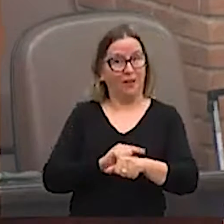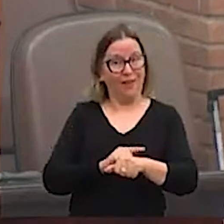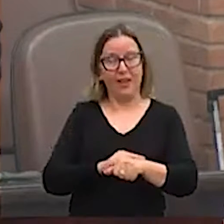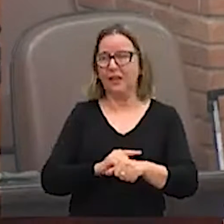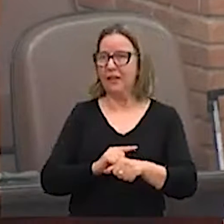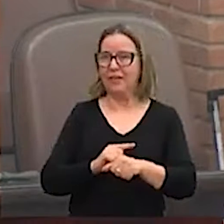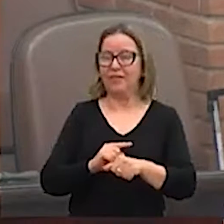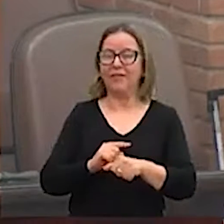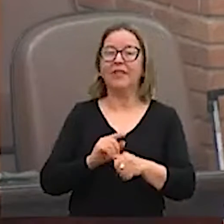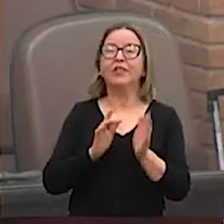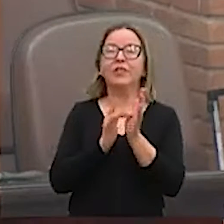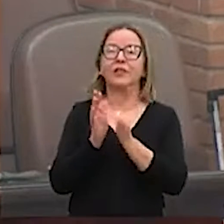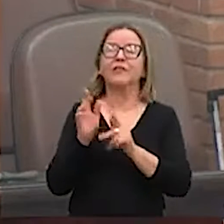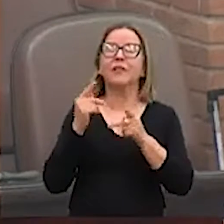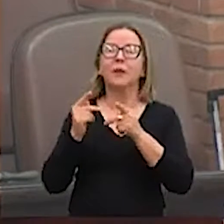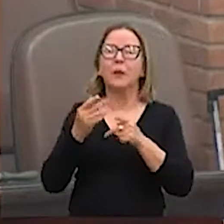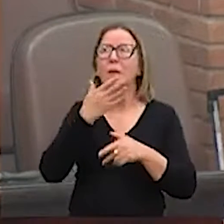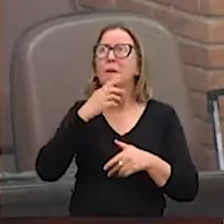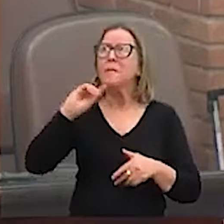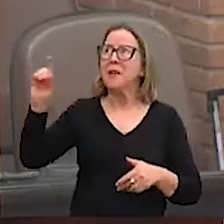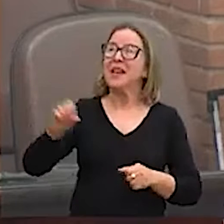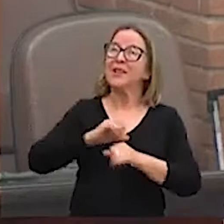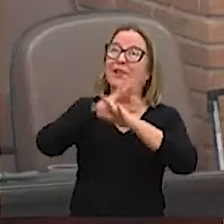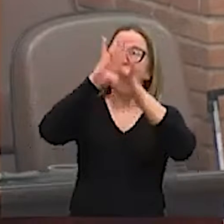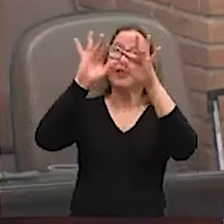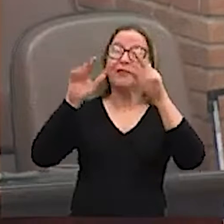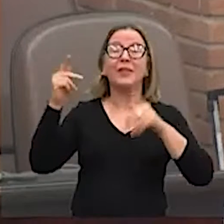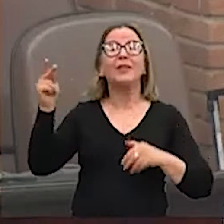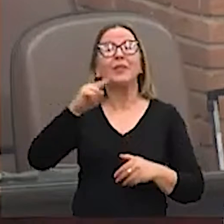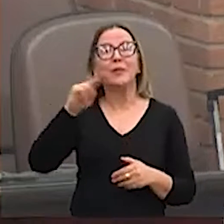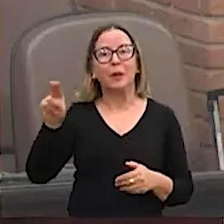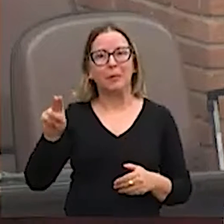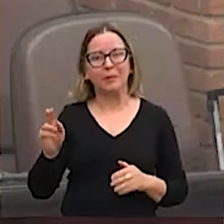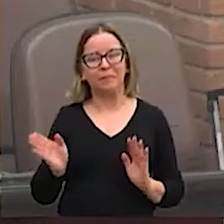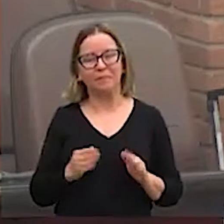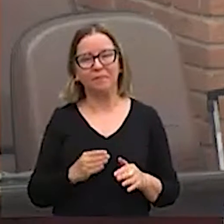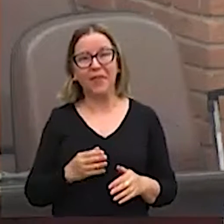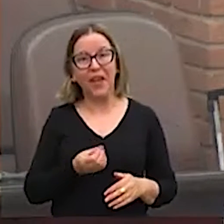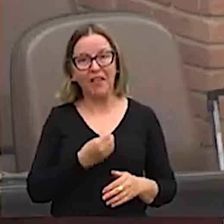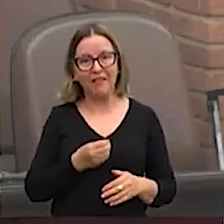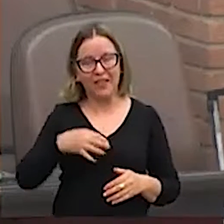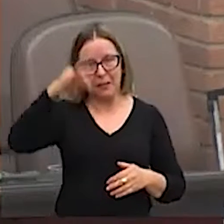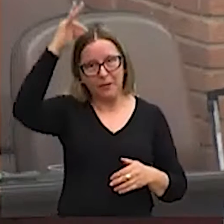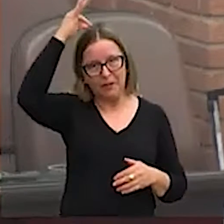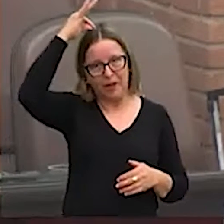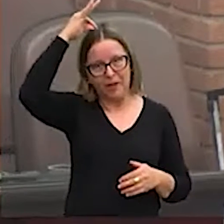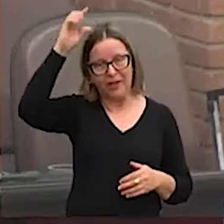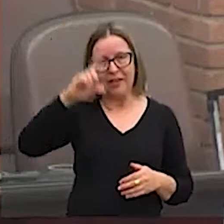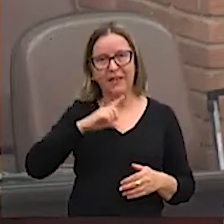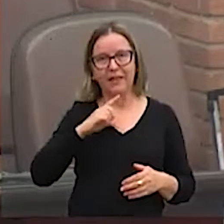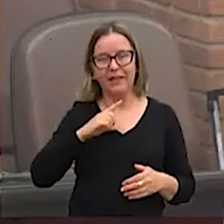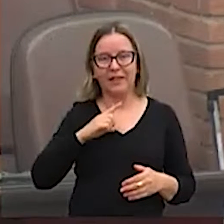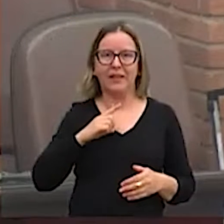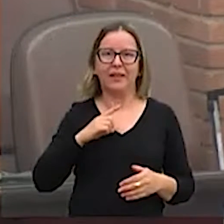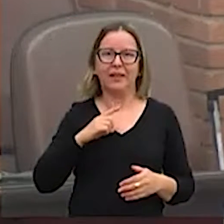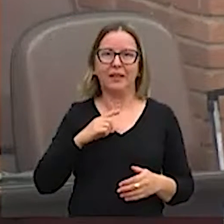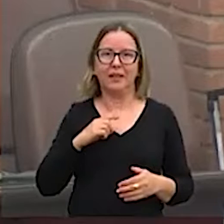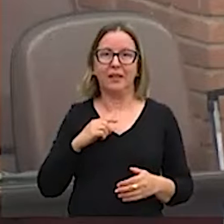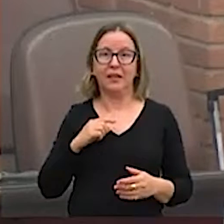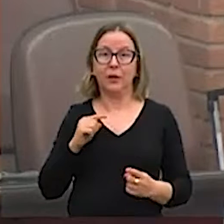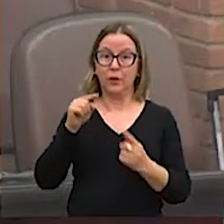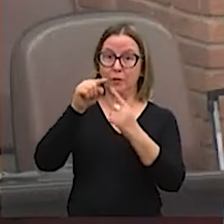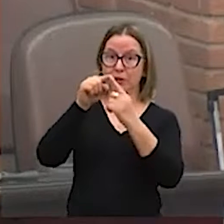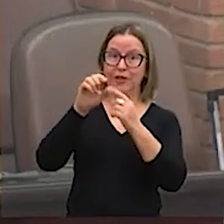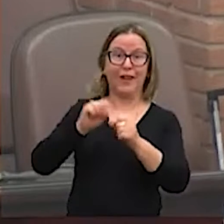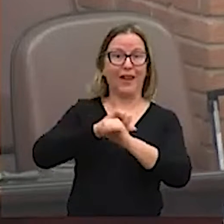nome. A vida espiritual tem como objetivo a glória de